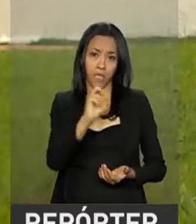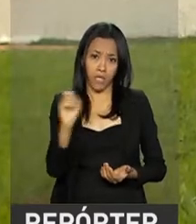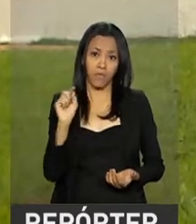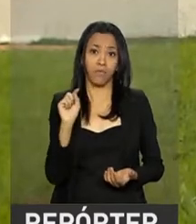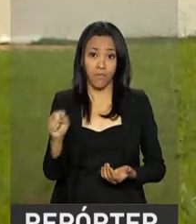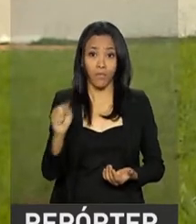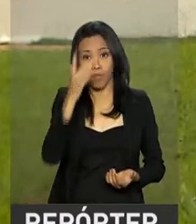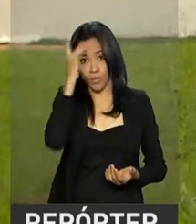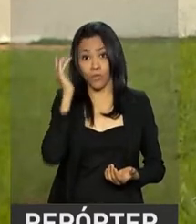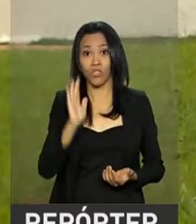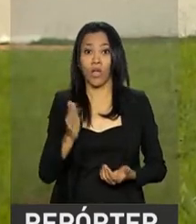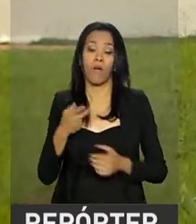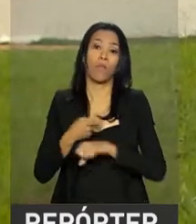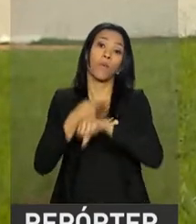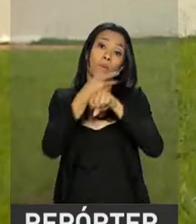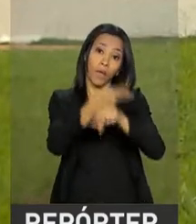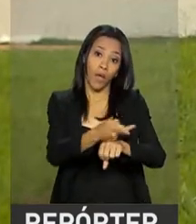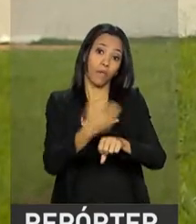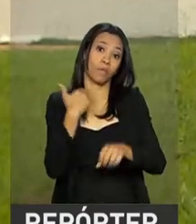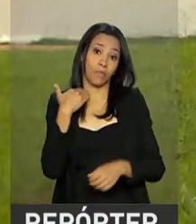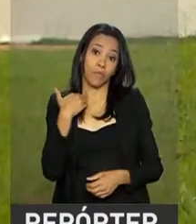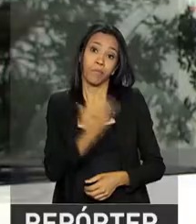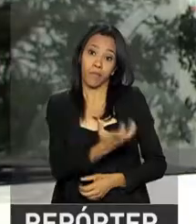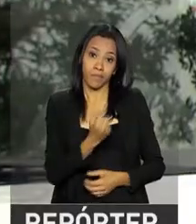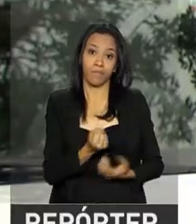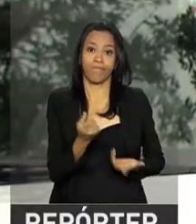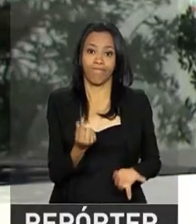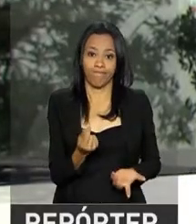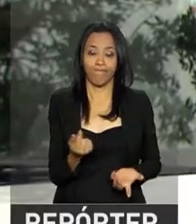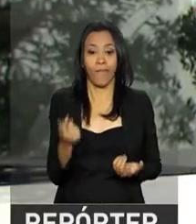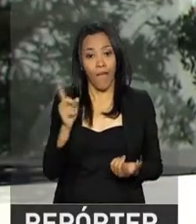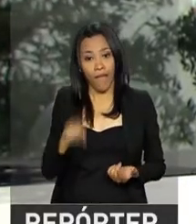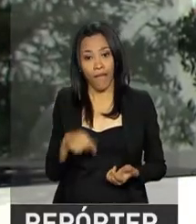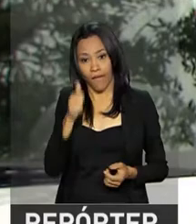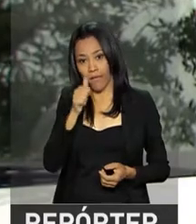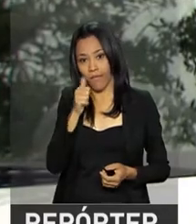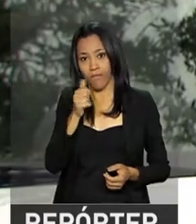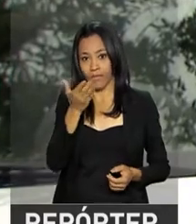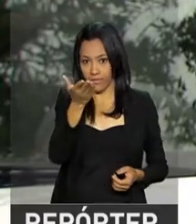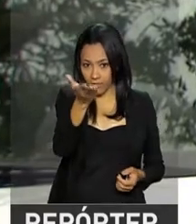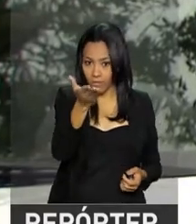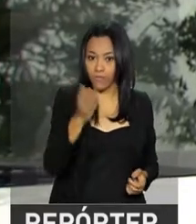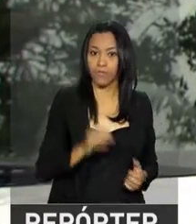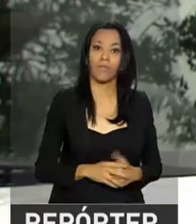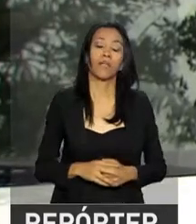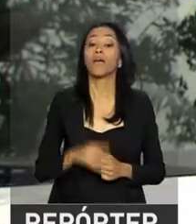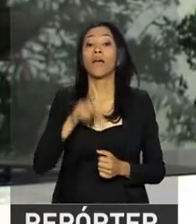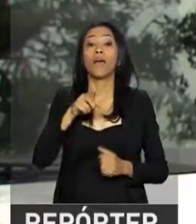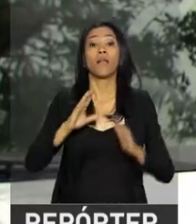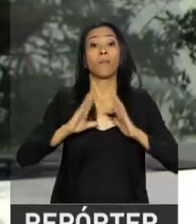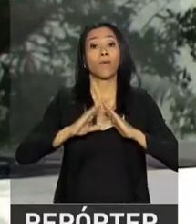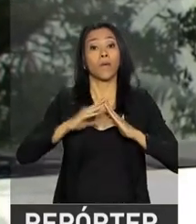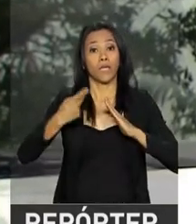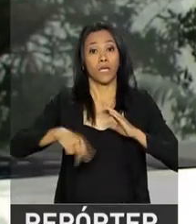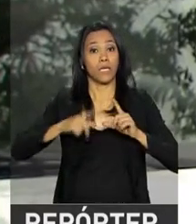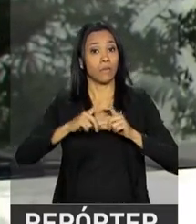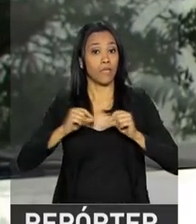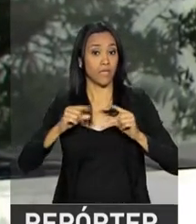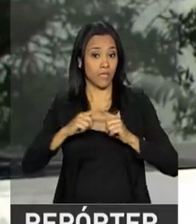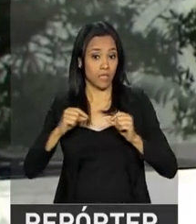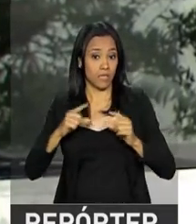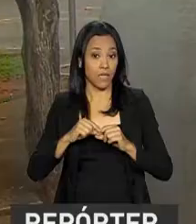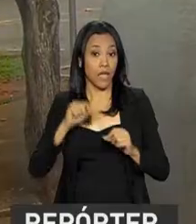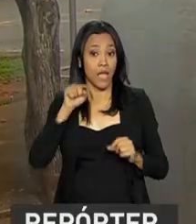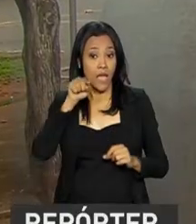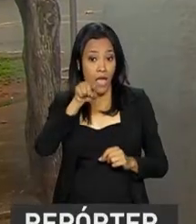vieram uma agência bancária retirar o dinheiro é o caso da dona rosilda lacerda moradora de brasília ela